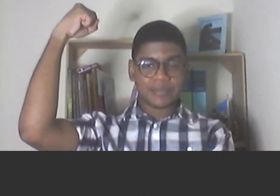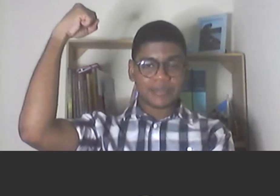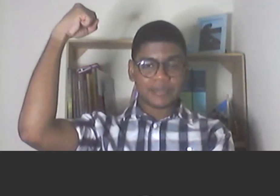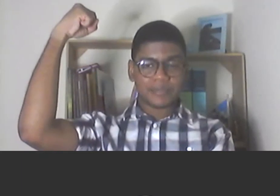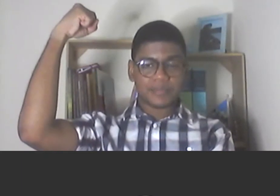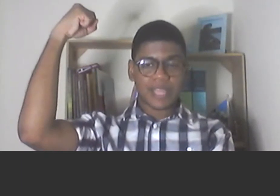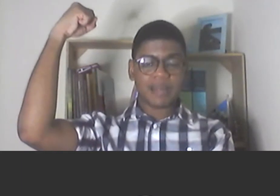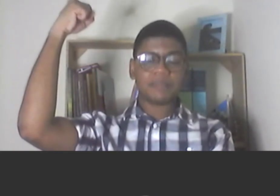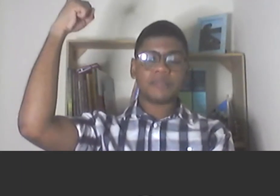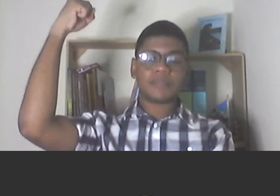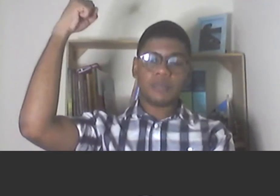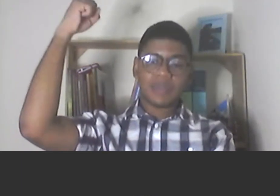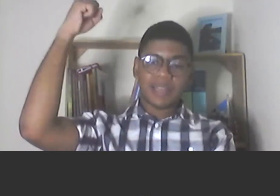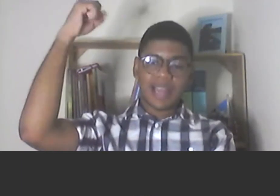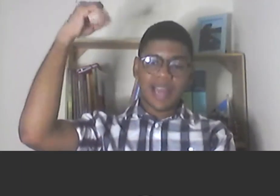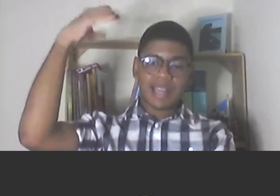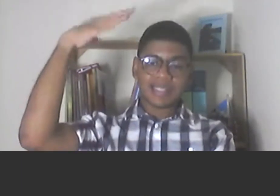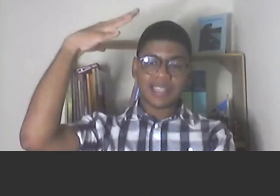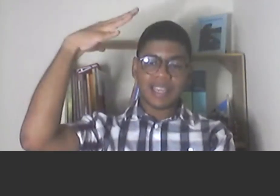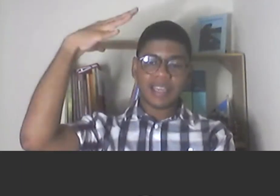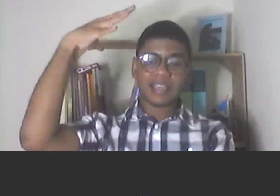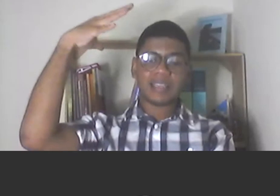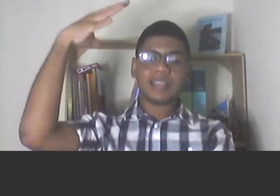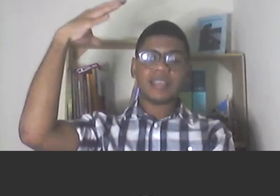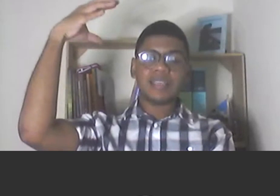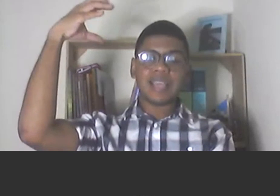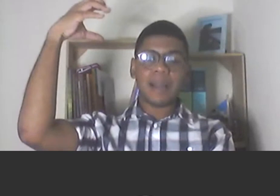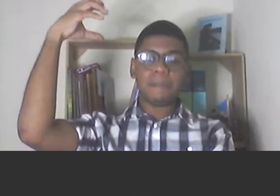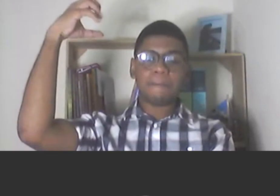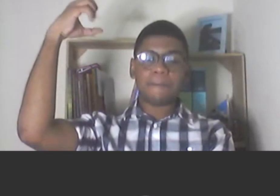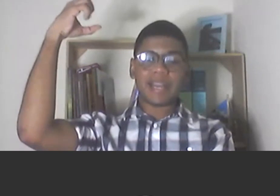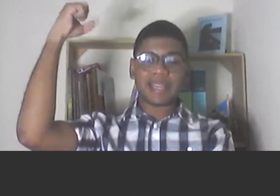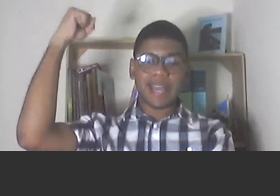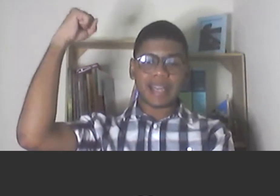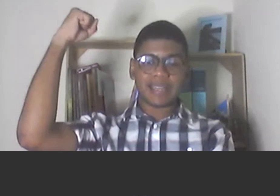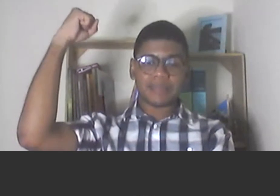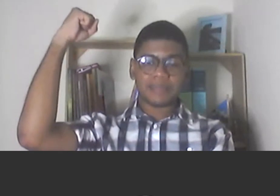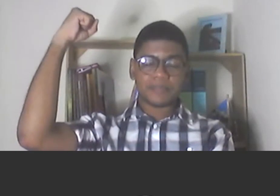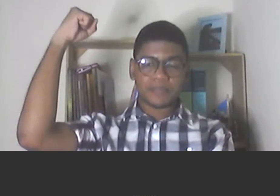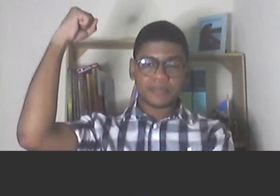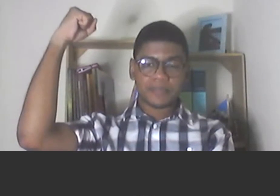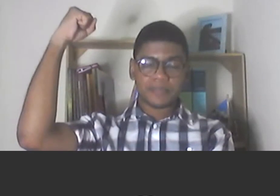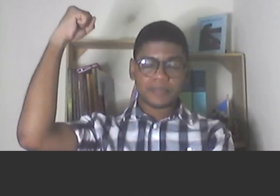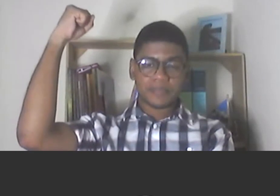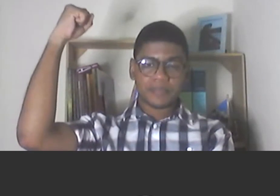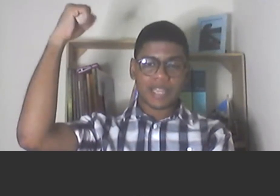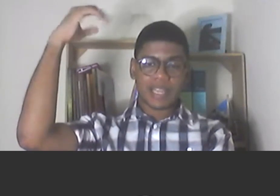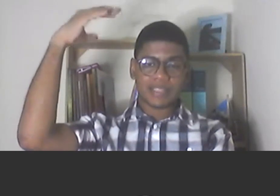apagar. Tá? Então, acender e apagar.